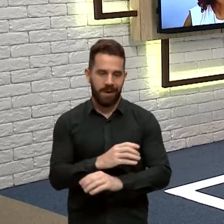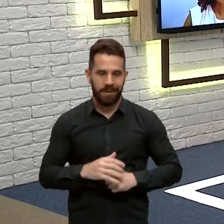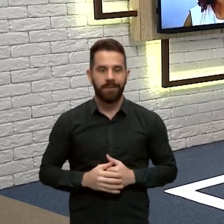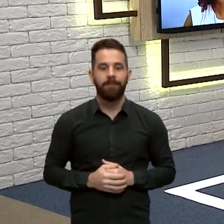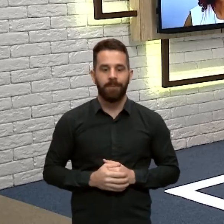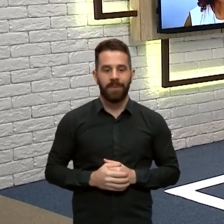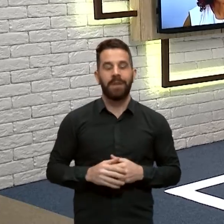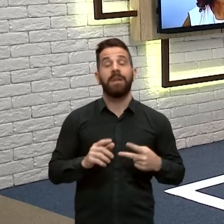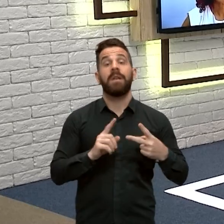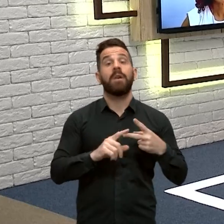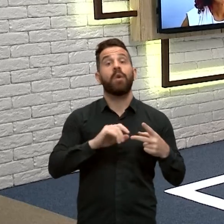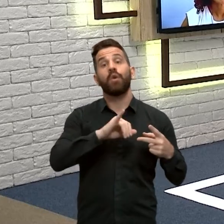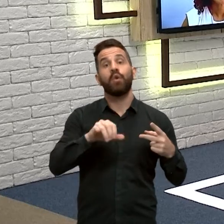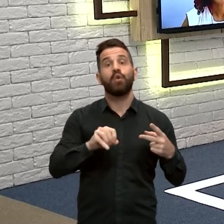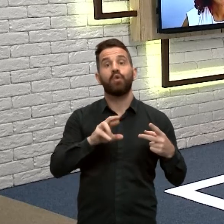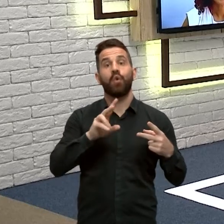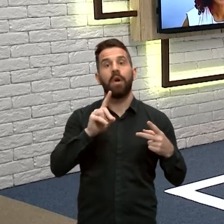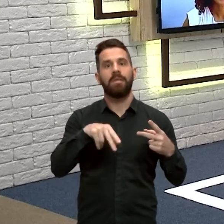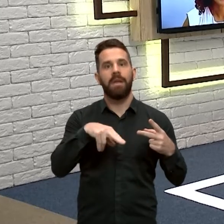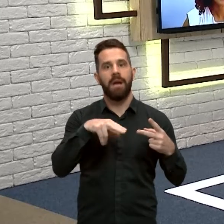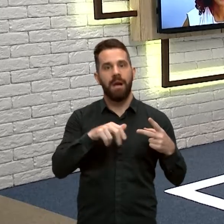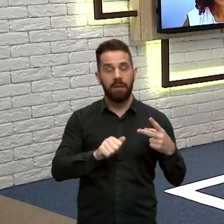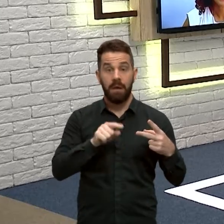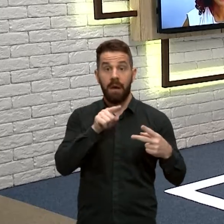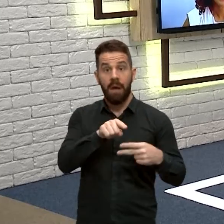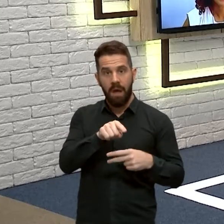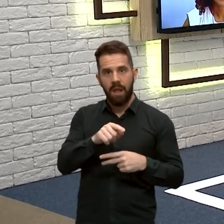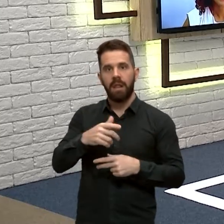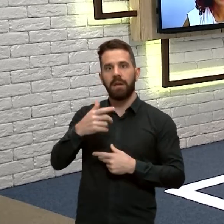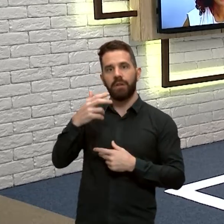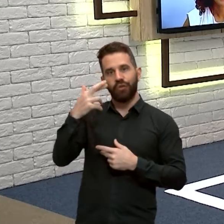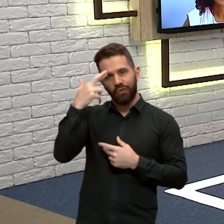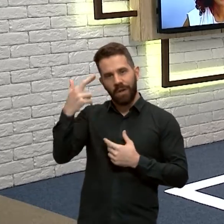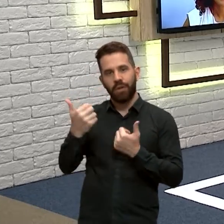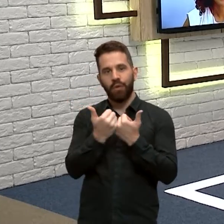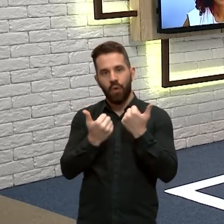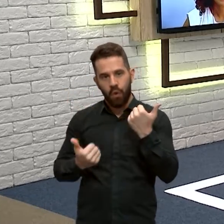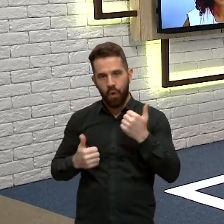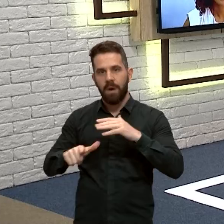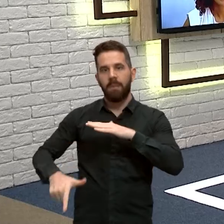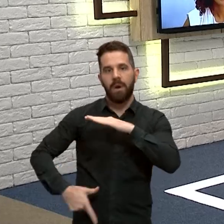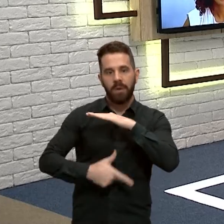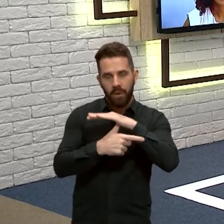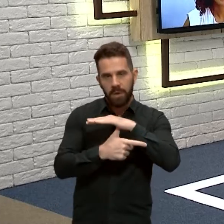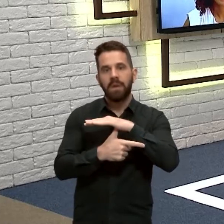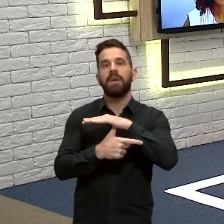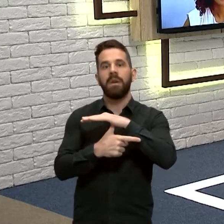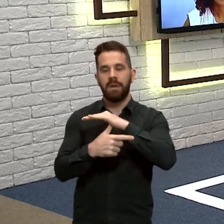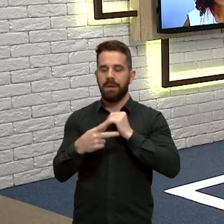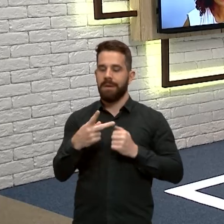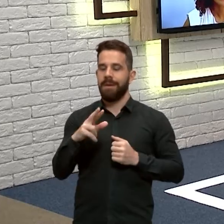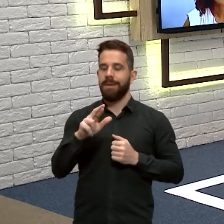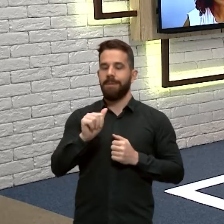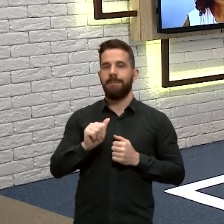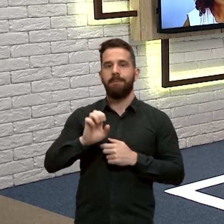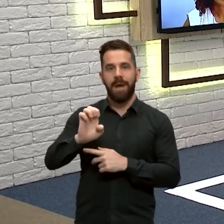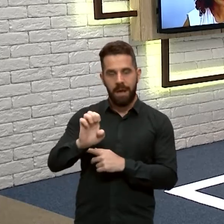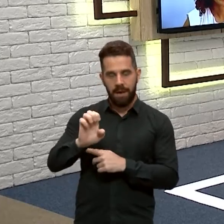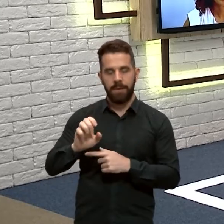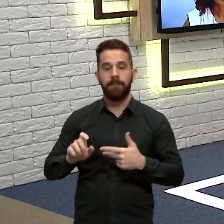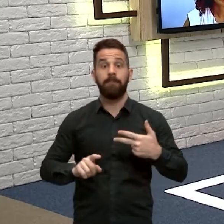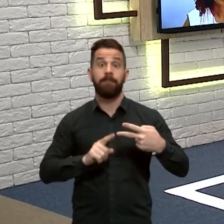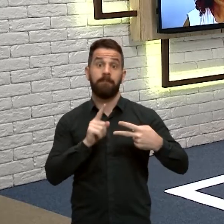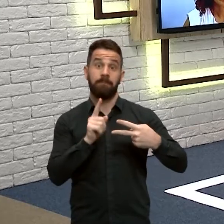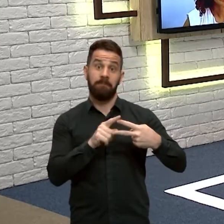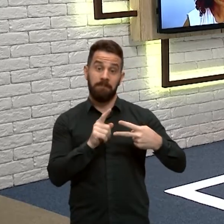Balduino continua aqui com a gente, ela que é diretora de atenção estudantil da Pró-Reitoria de Assuntos Estudantis da UFG, a PRAE, e recebemos agora uma